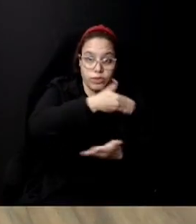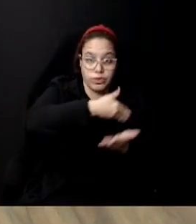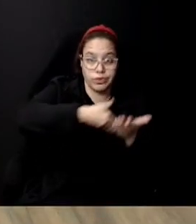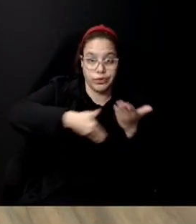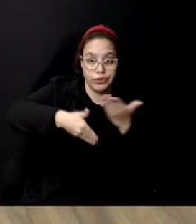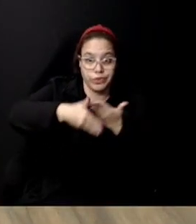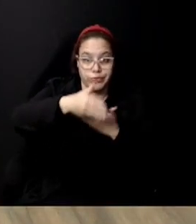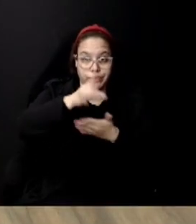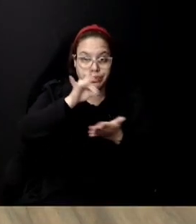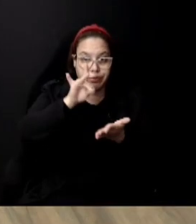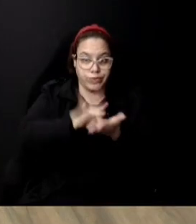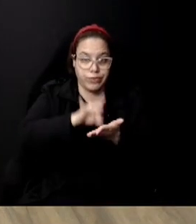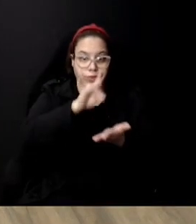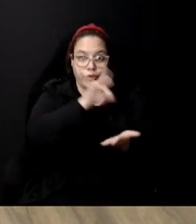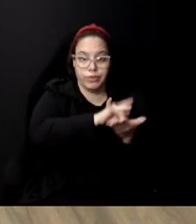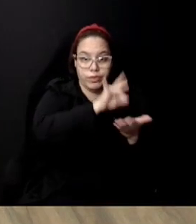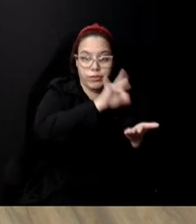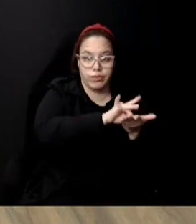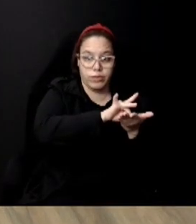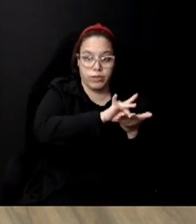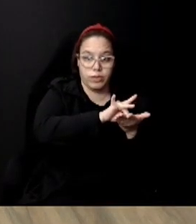fatos